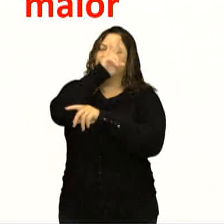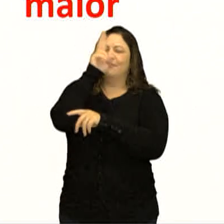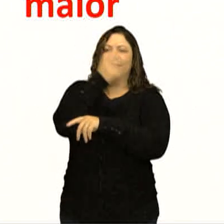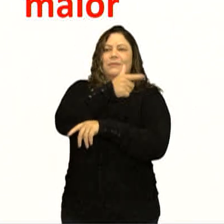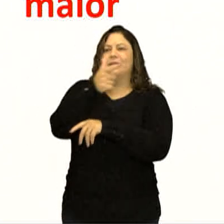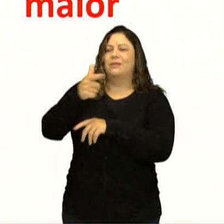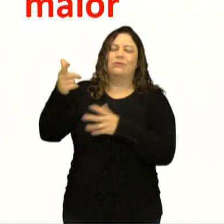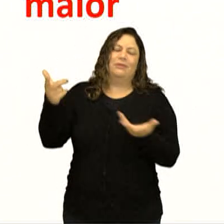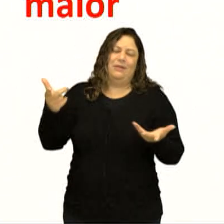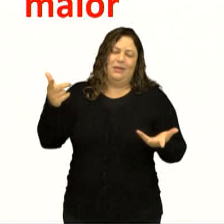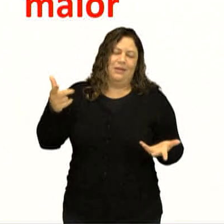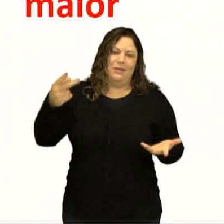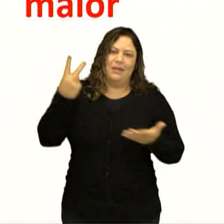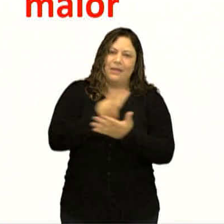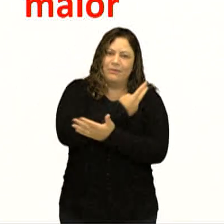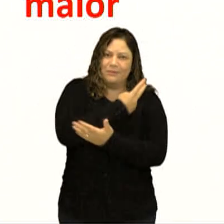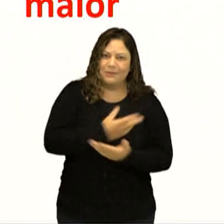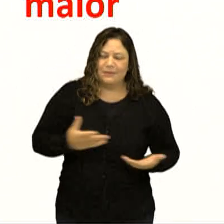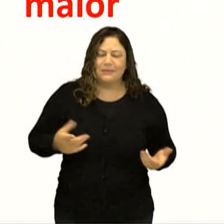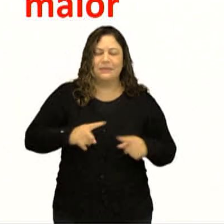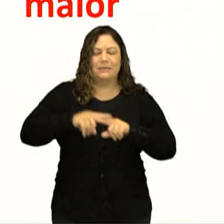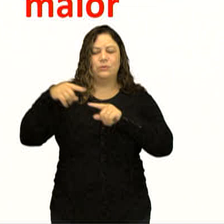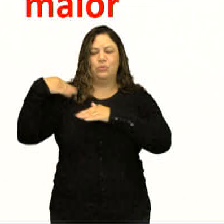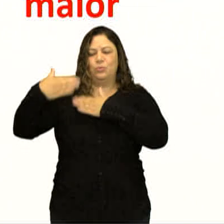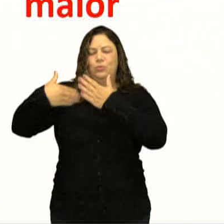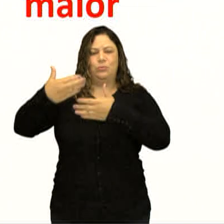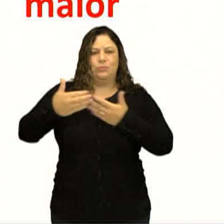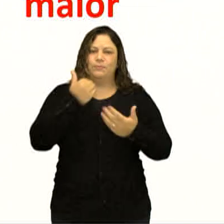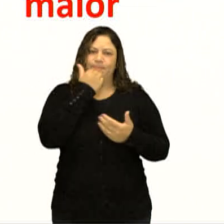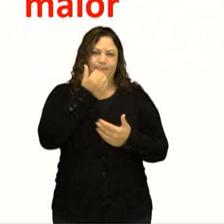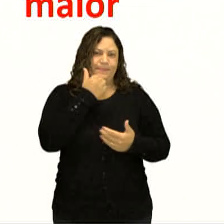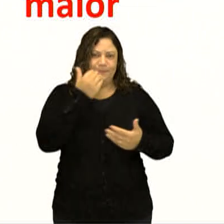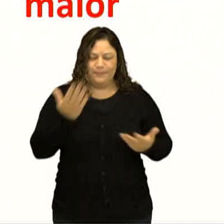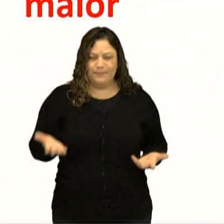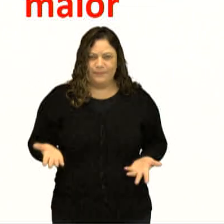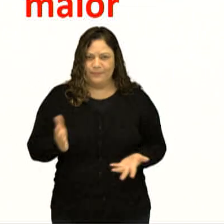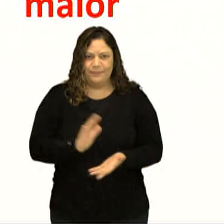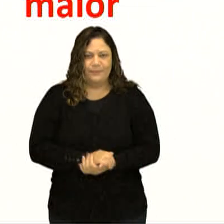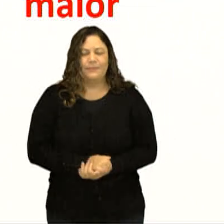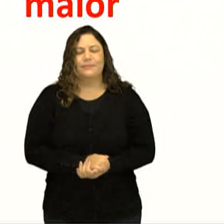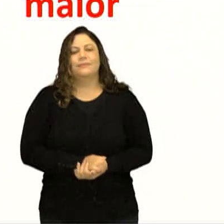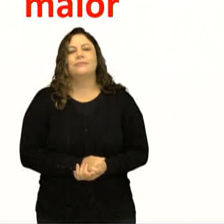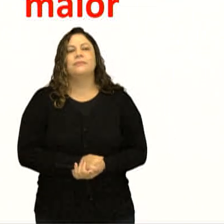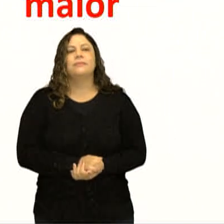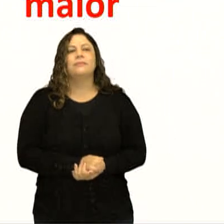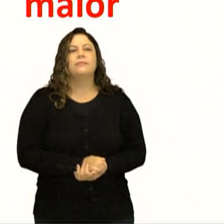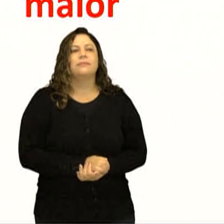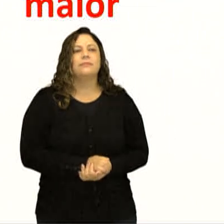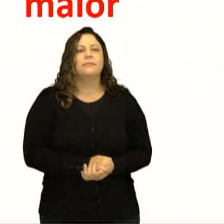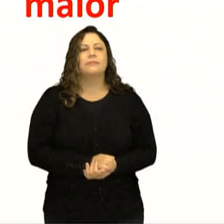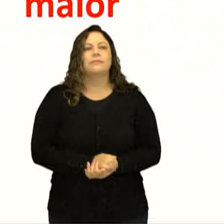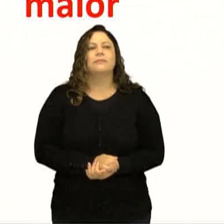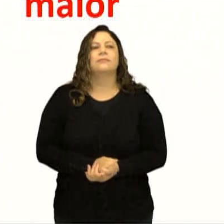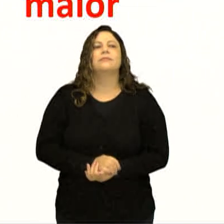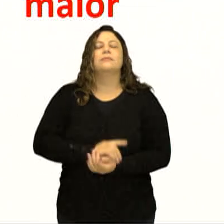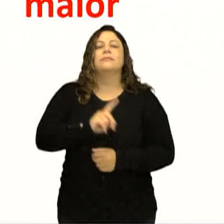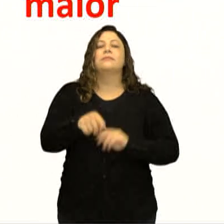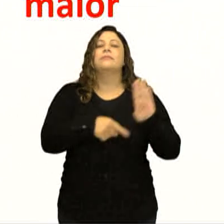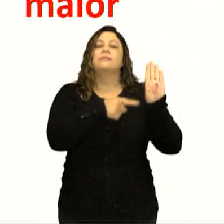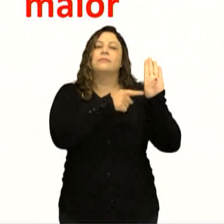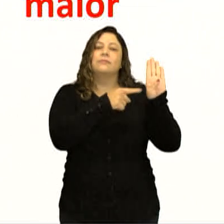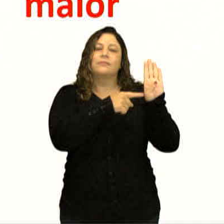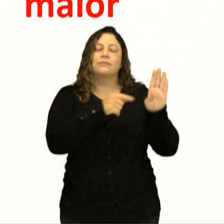acontecido. Todos os outros acontecimentos não seriam válidos, não teríamos essa sequência. E